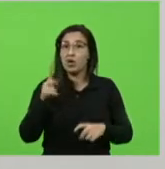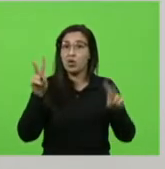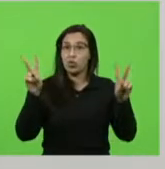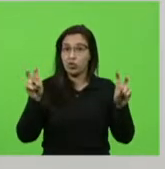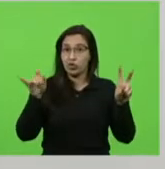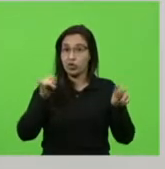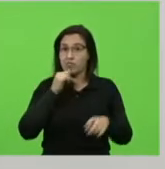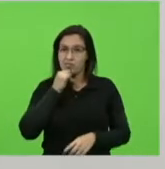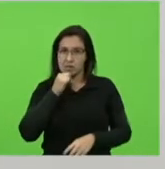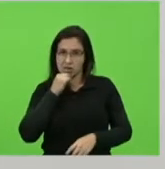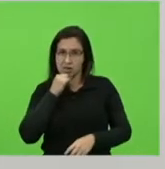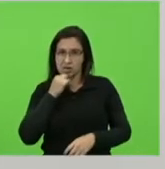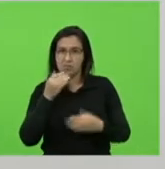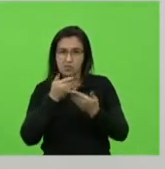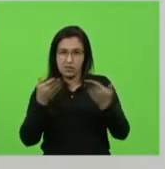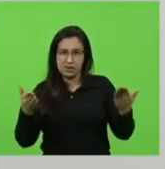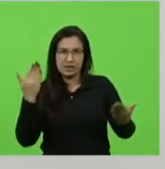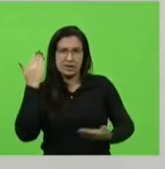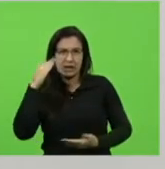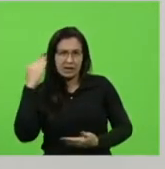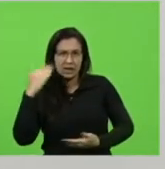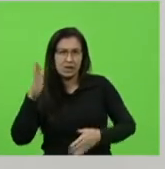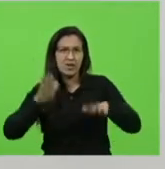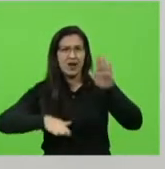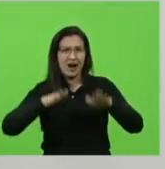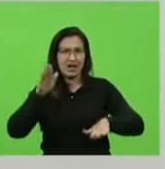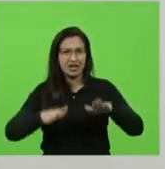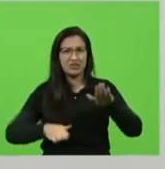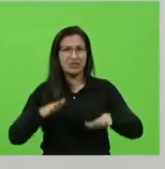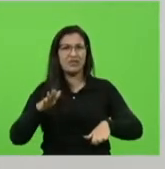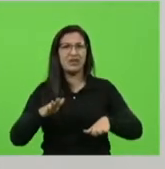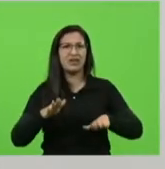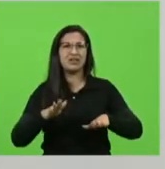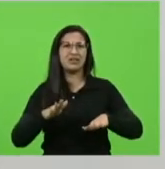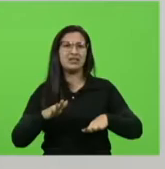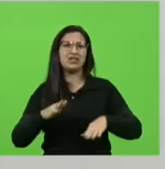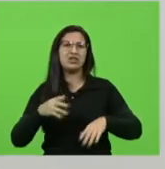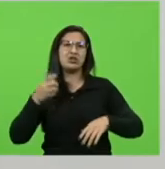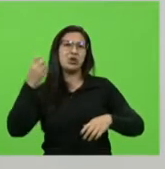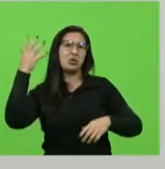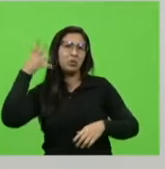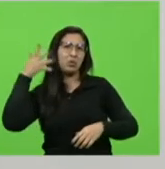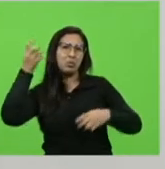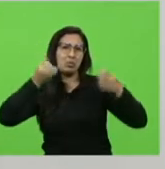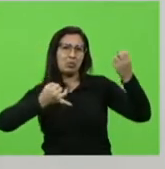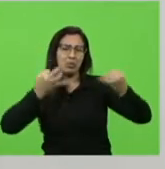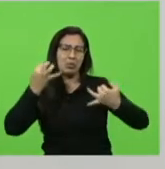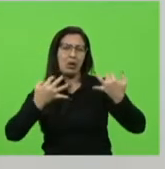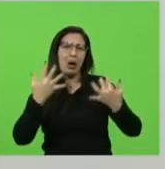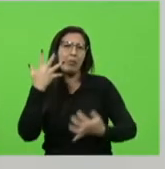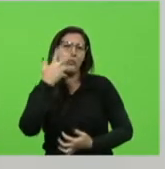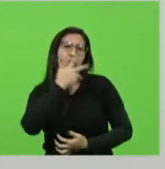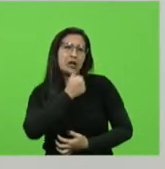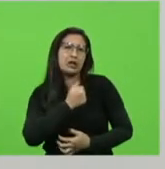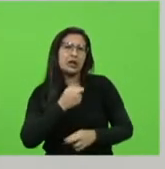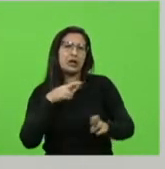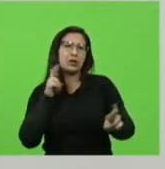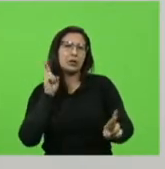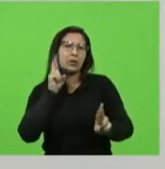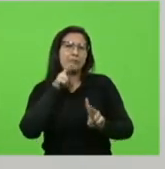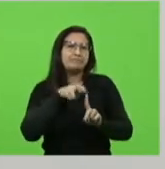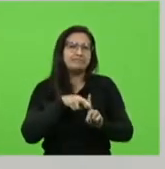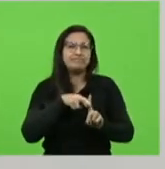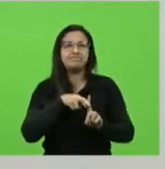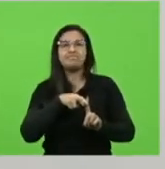senhores entendam que boas ações e discursos bonitos relacionados à sexualidade, às vezes à igualdade,